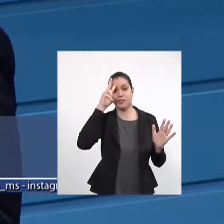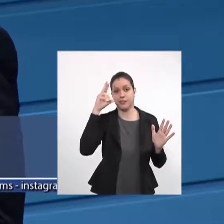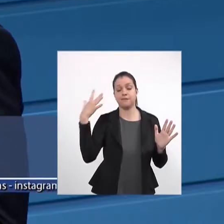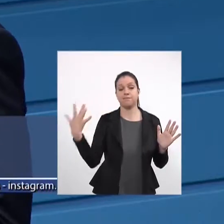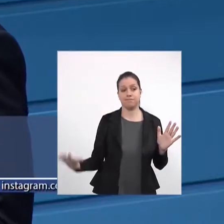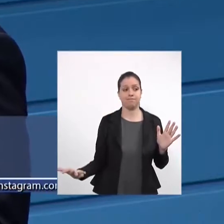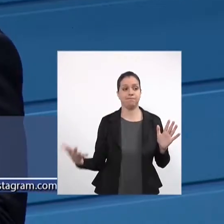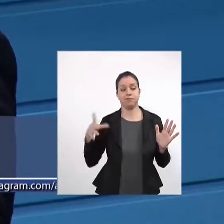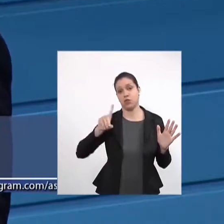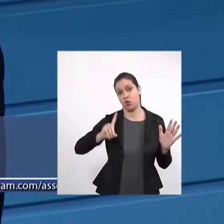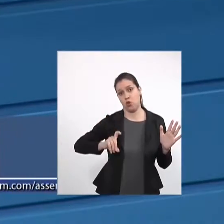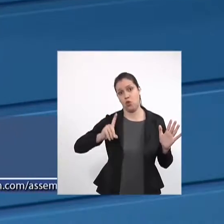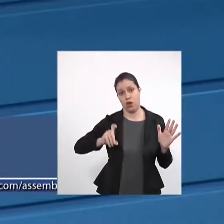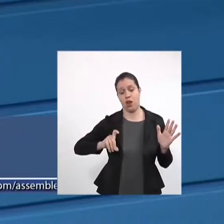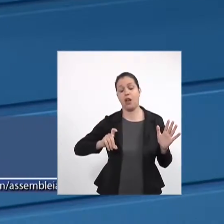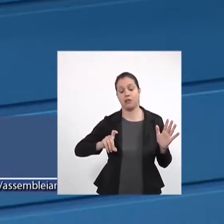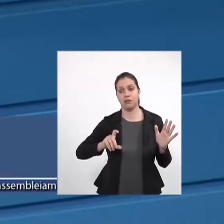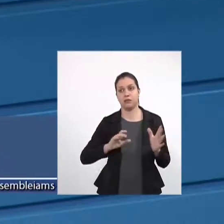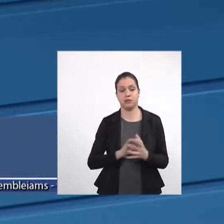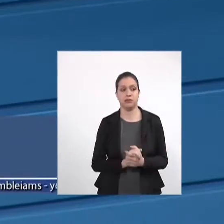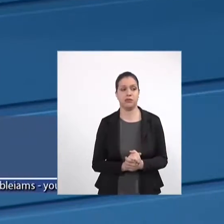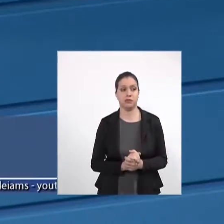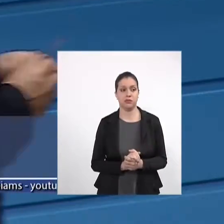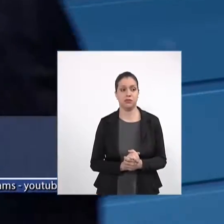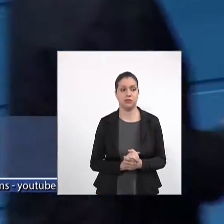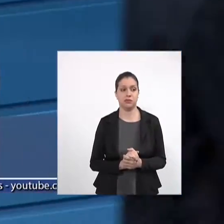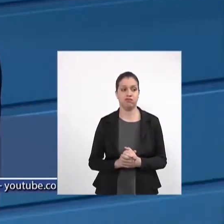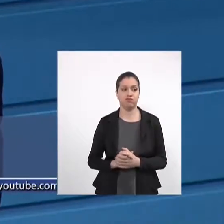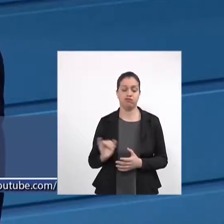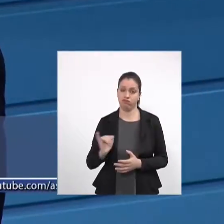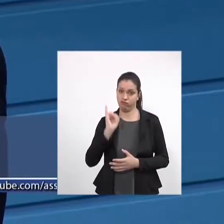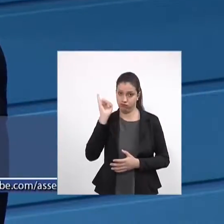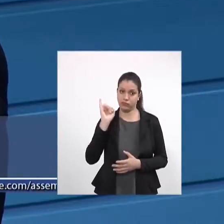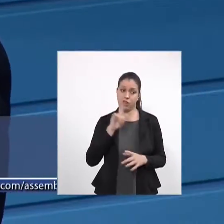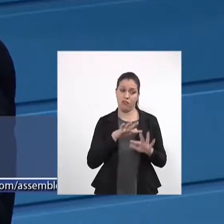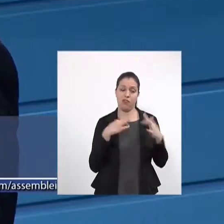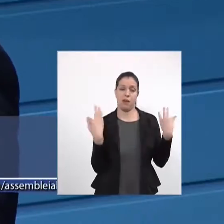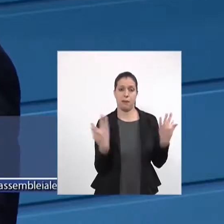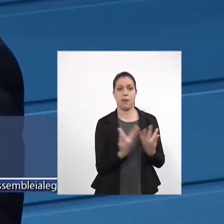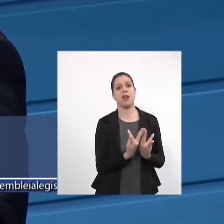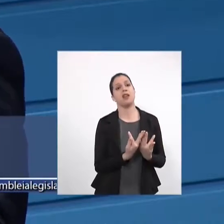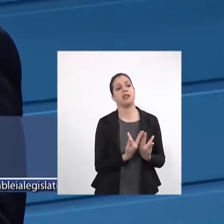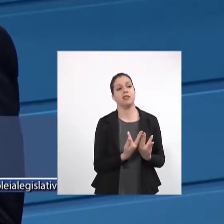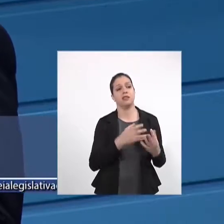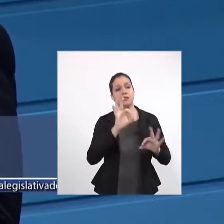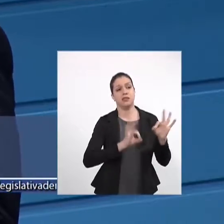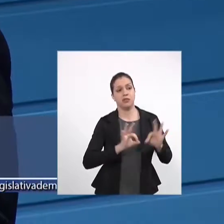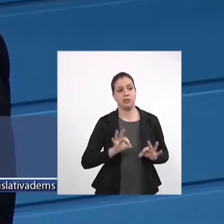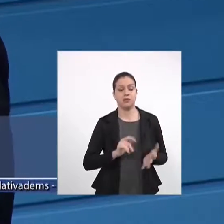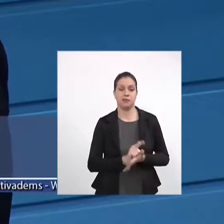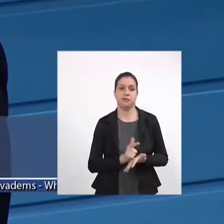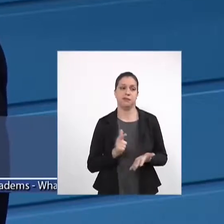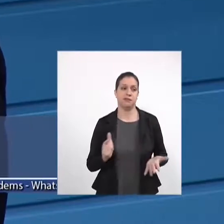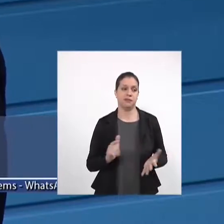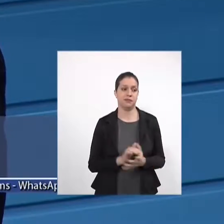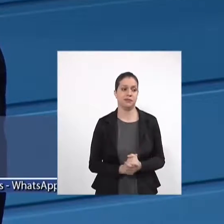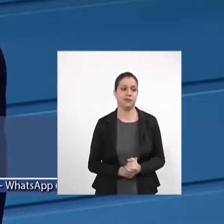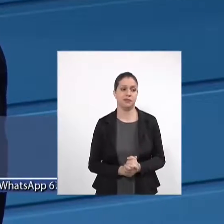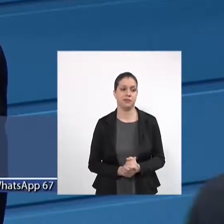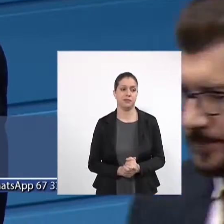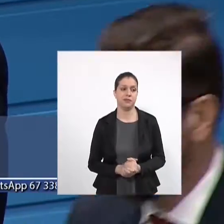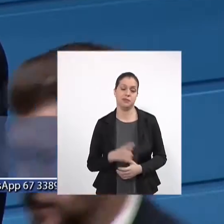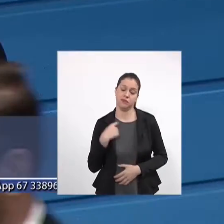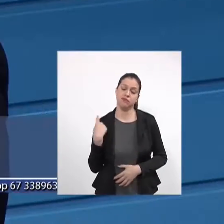que Dourados deve muito a ele e à família que administra o jornal. Então, nós corroboramos do